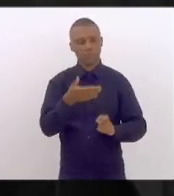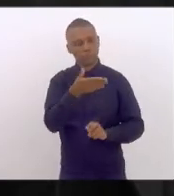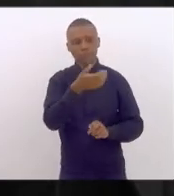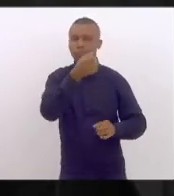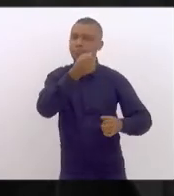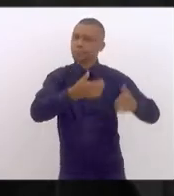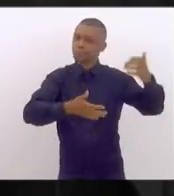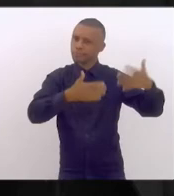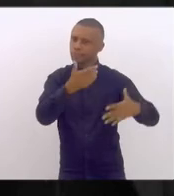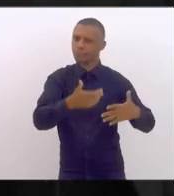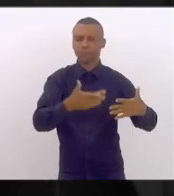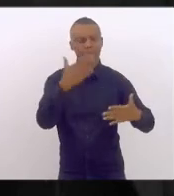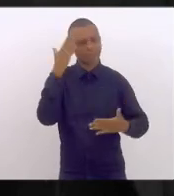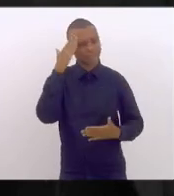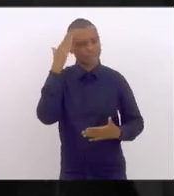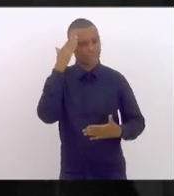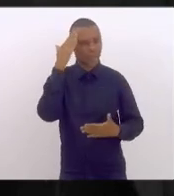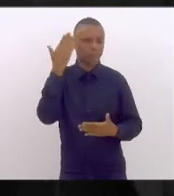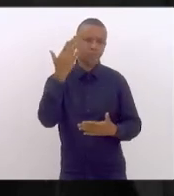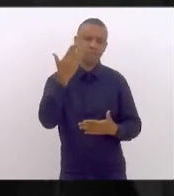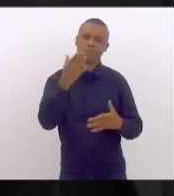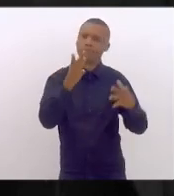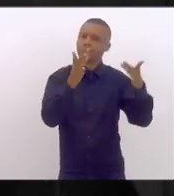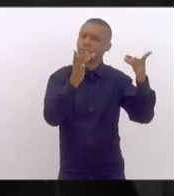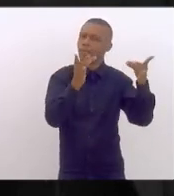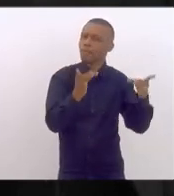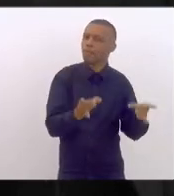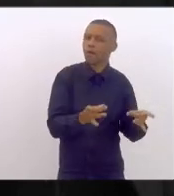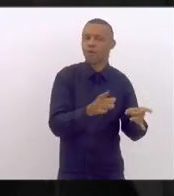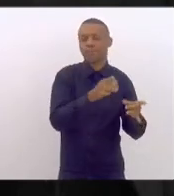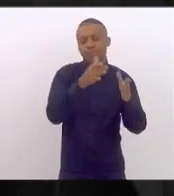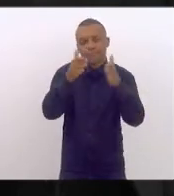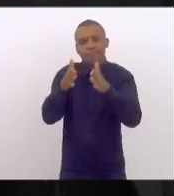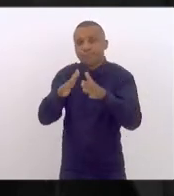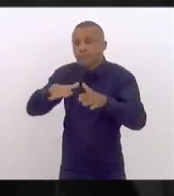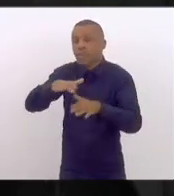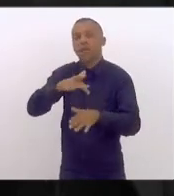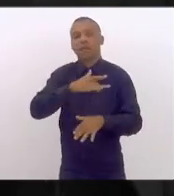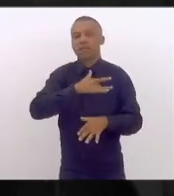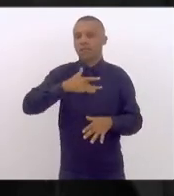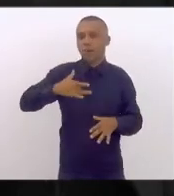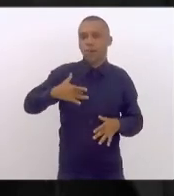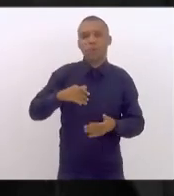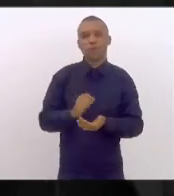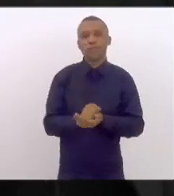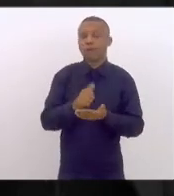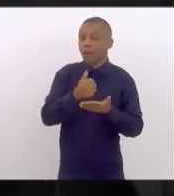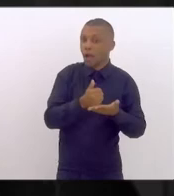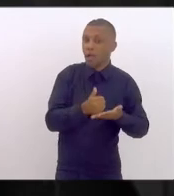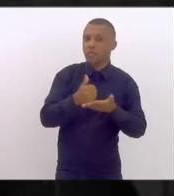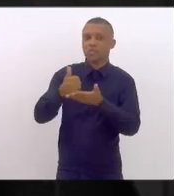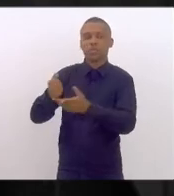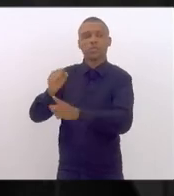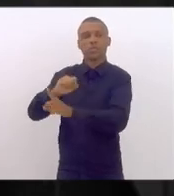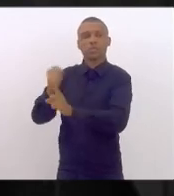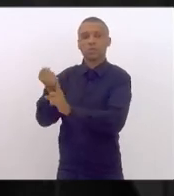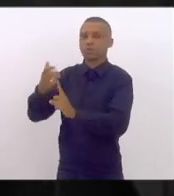é um especialista a saúde a assistência social